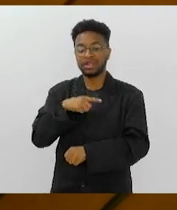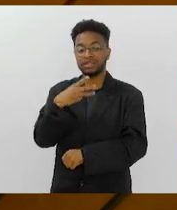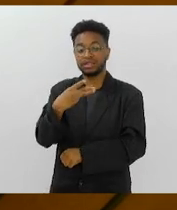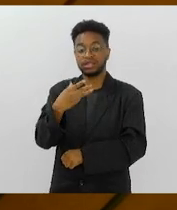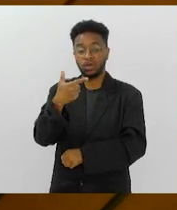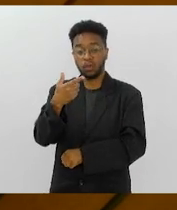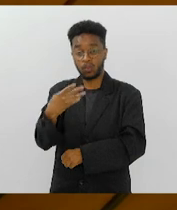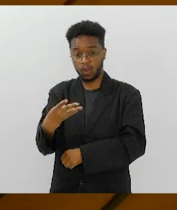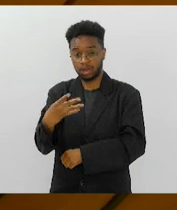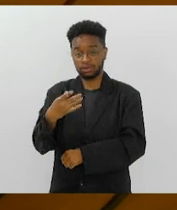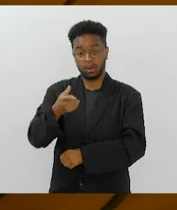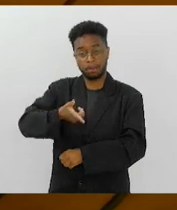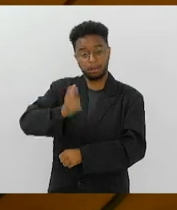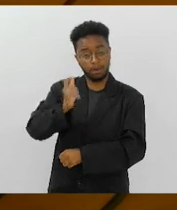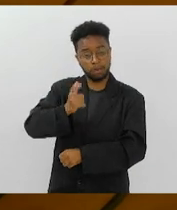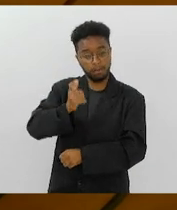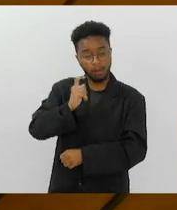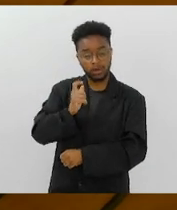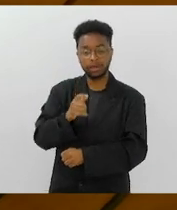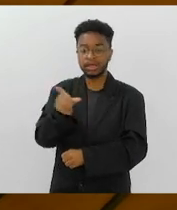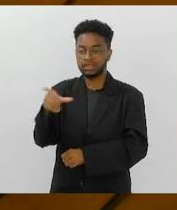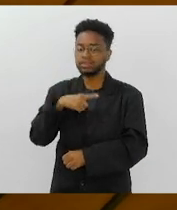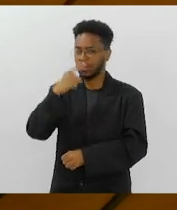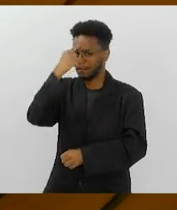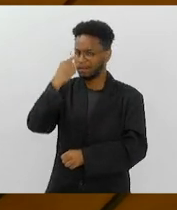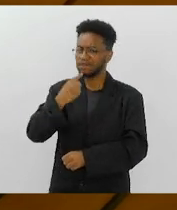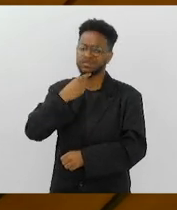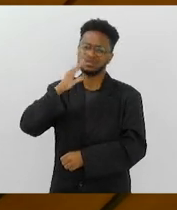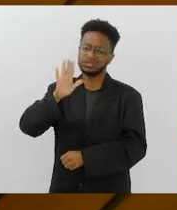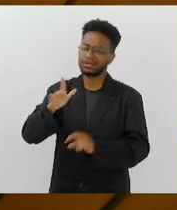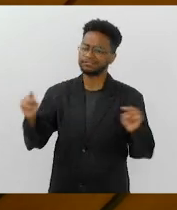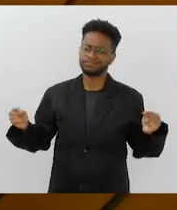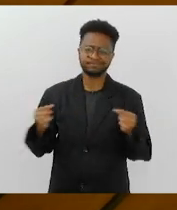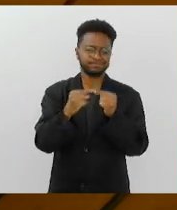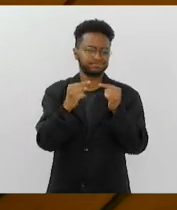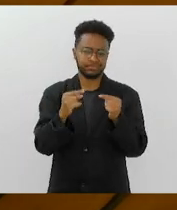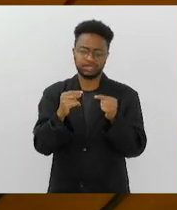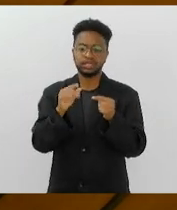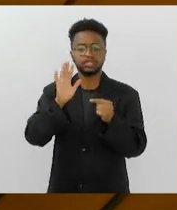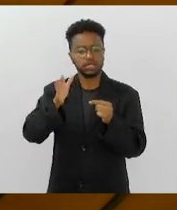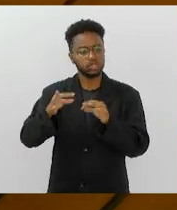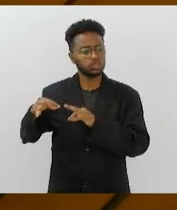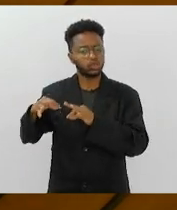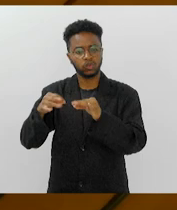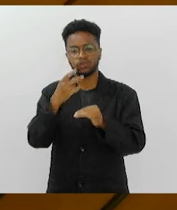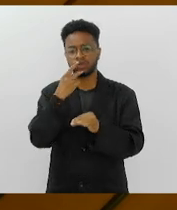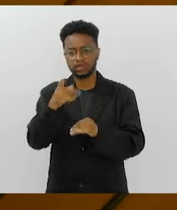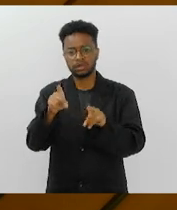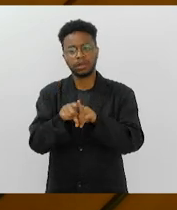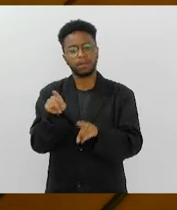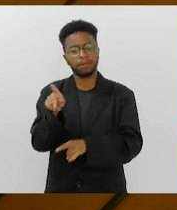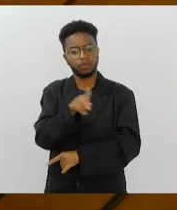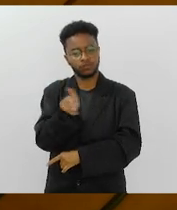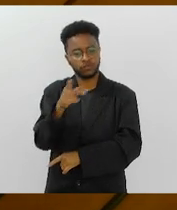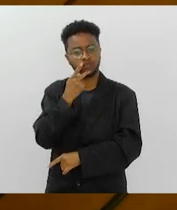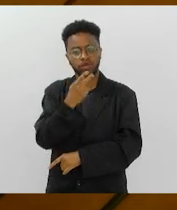um revólver. O menino com um perfil já todo traçado aqui, que todos falaram, até a professora Thelma falou, o senhor